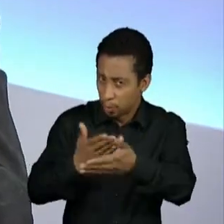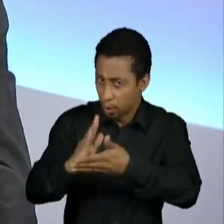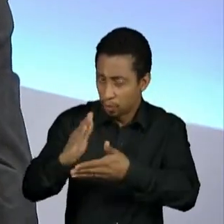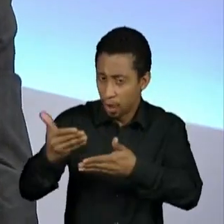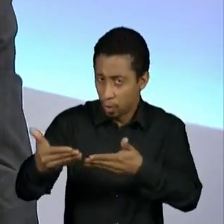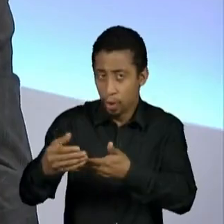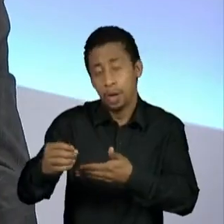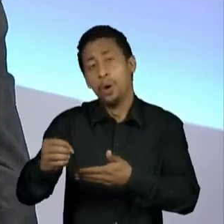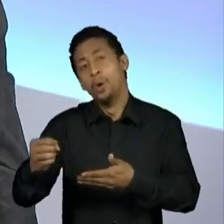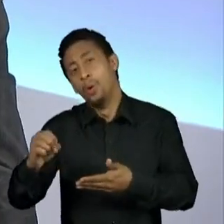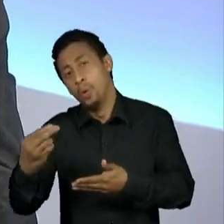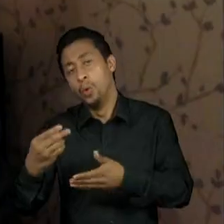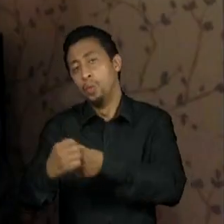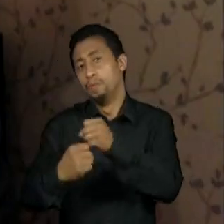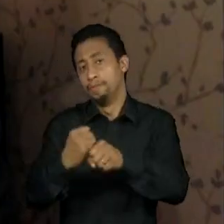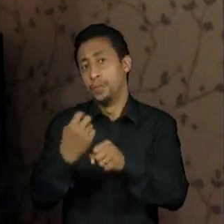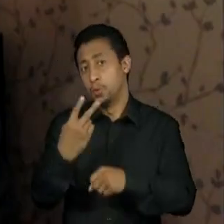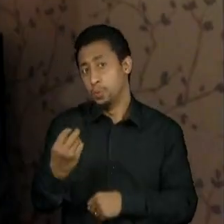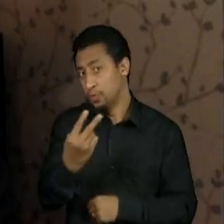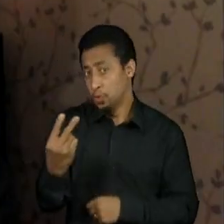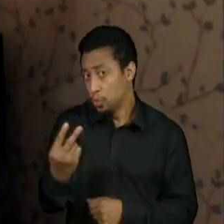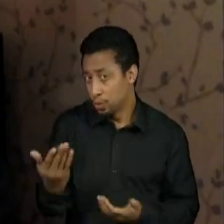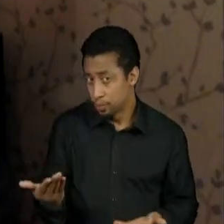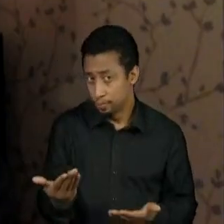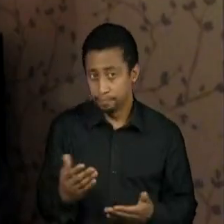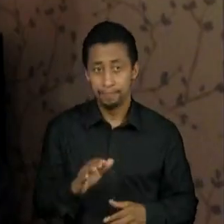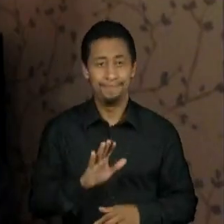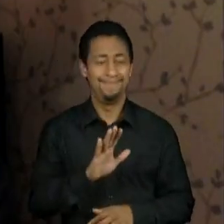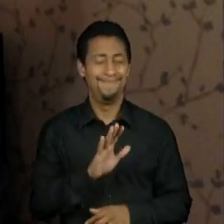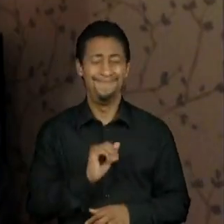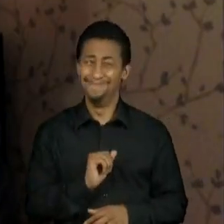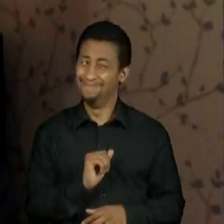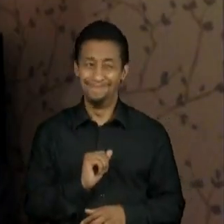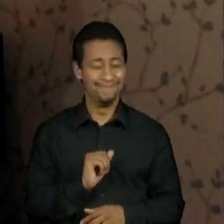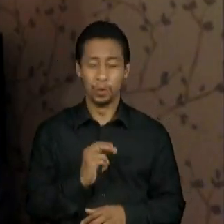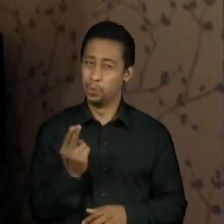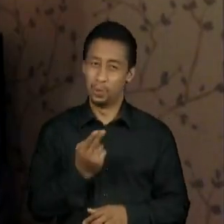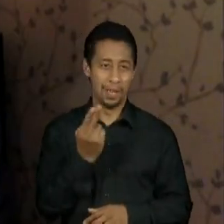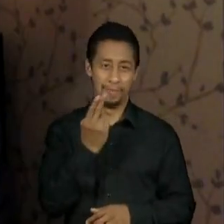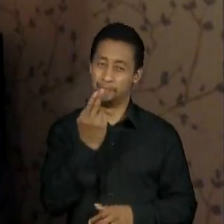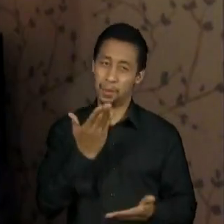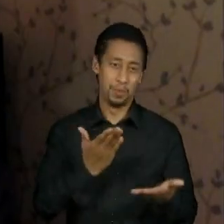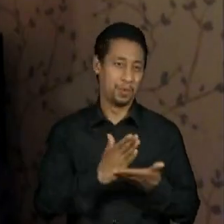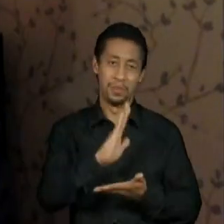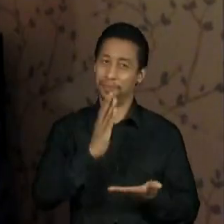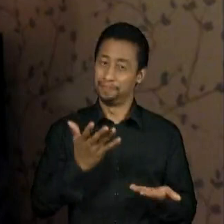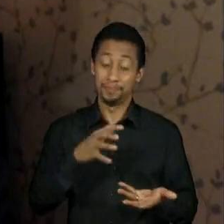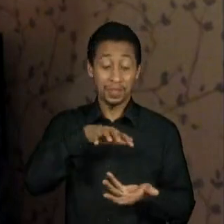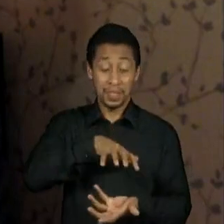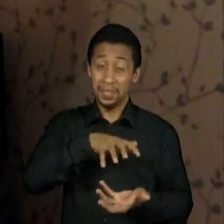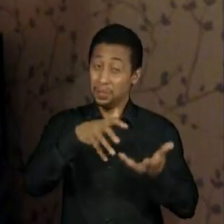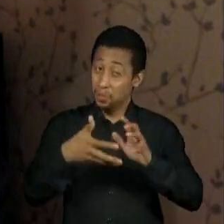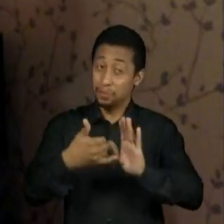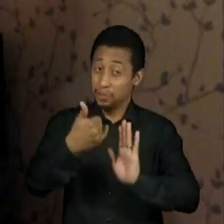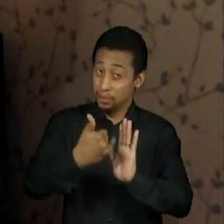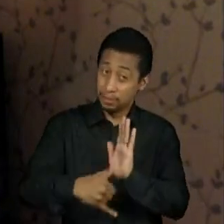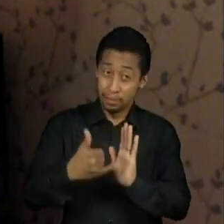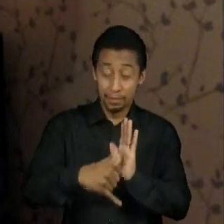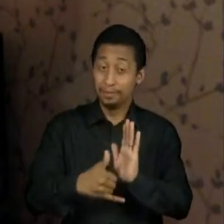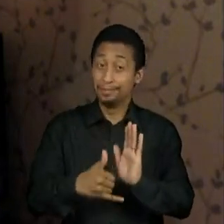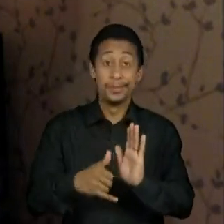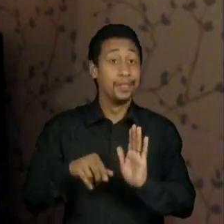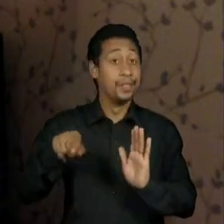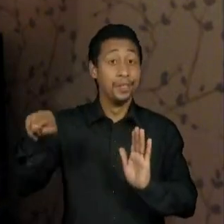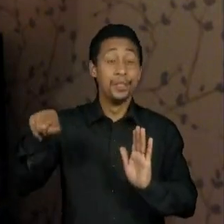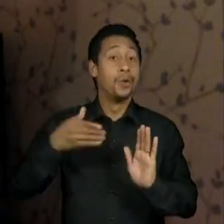ano essas duas reformas? Aí eu não vejo nenhuma possibilidade. Em relação à reforma tributária, o governo nunca mandou